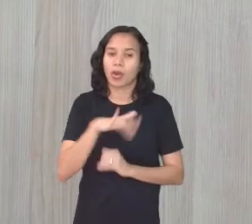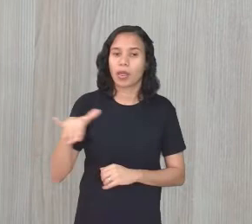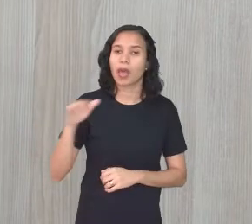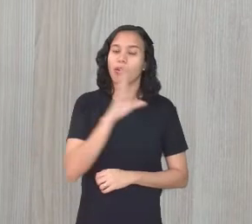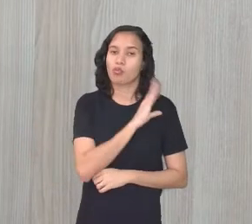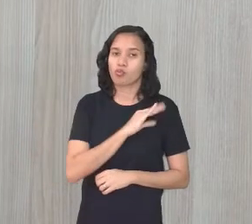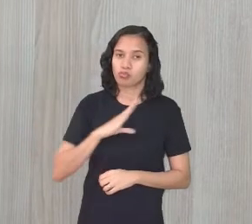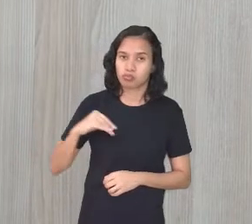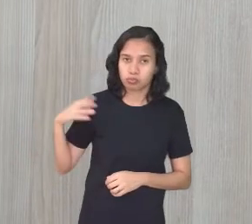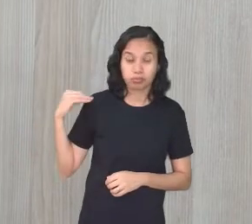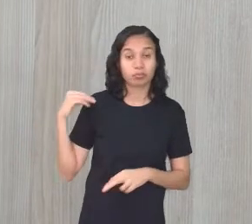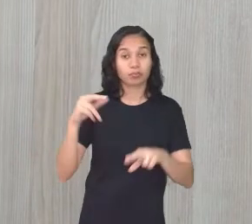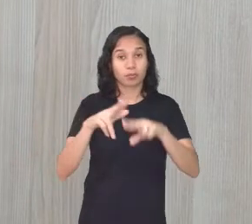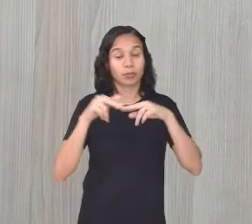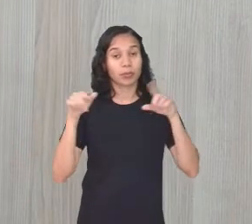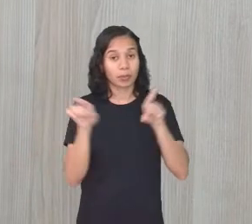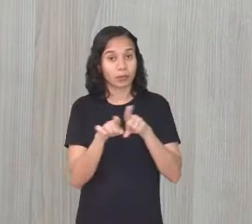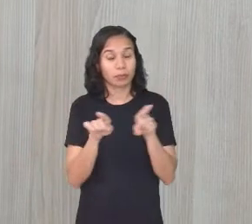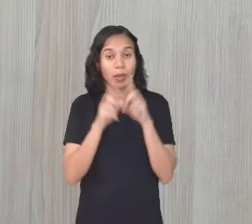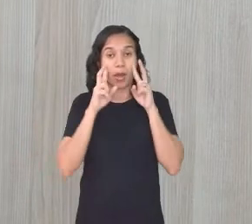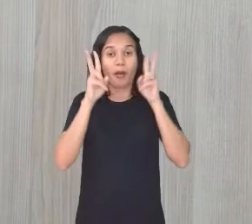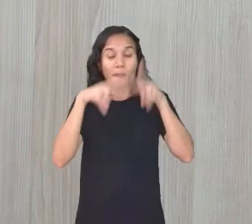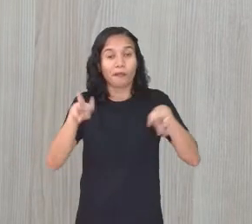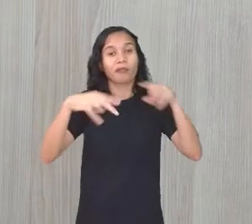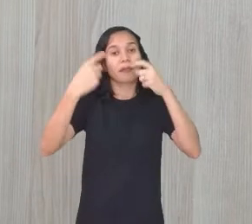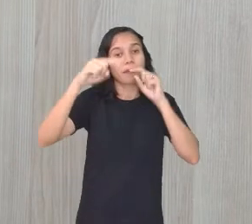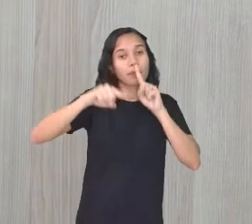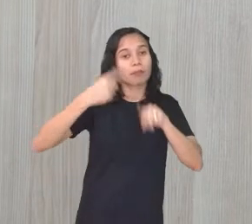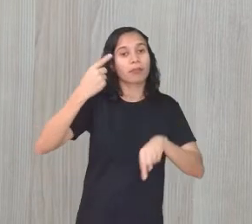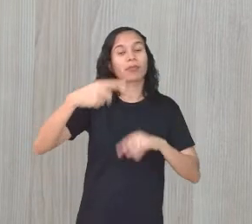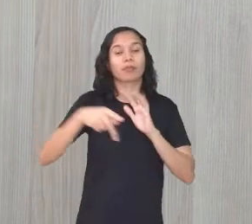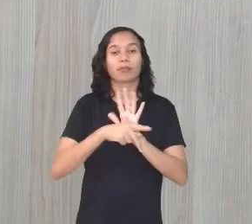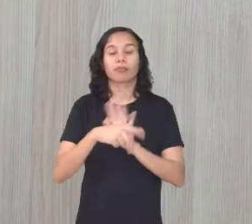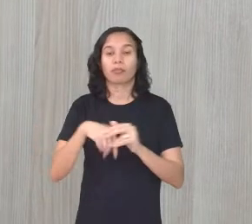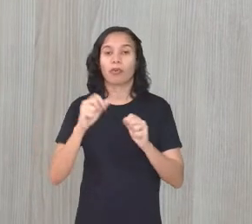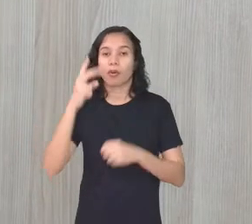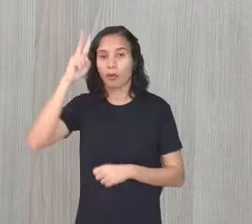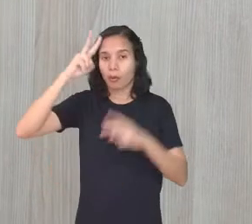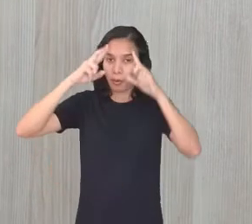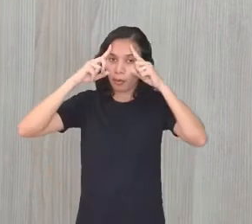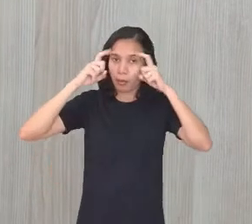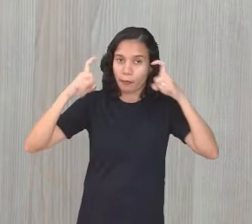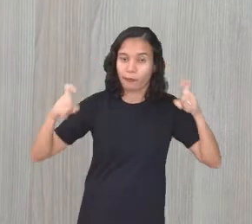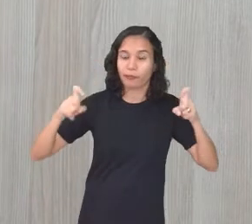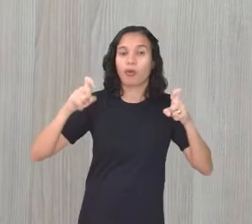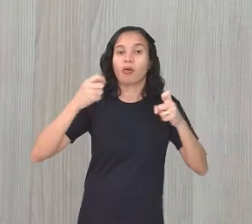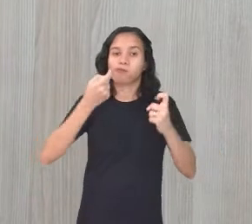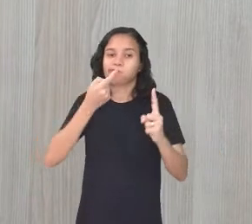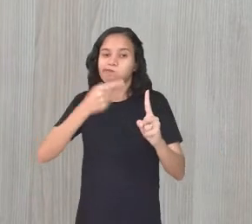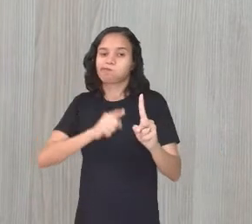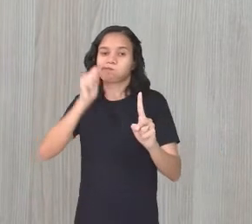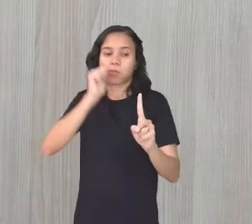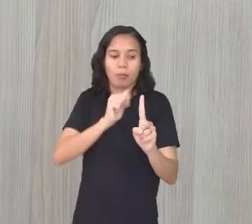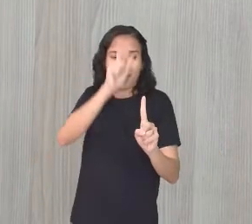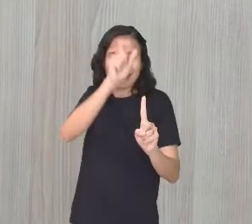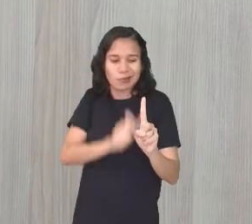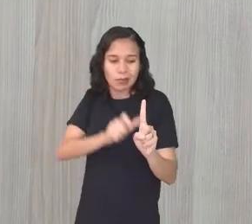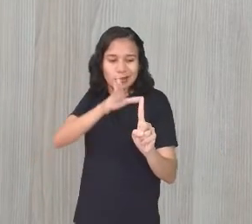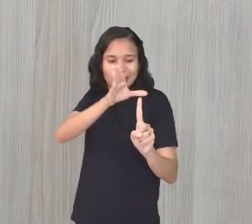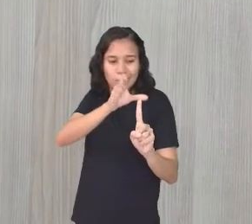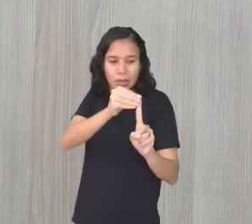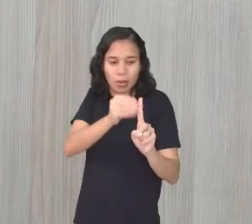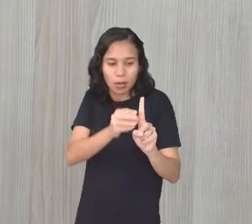adolescentes. E também vemos aí o combate à violência contra a mulher. Então, esse tema realmente é um tema